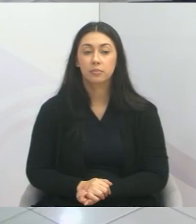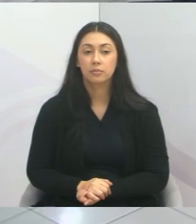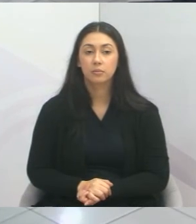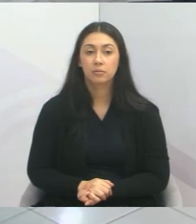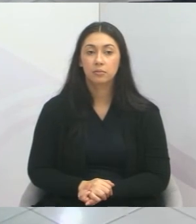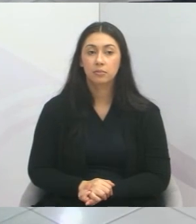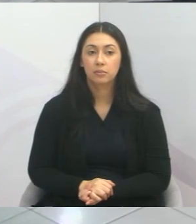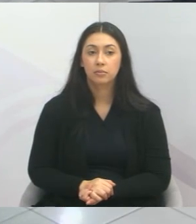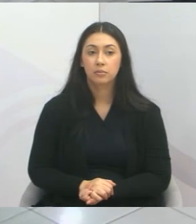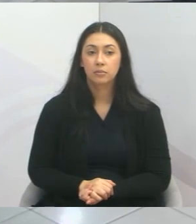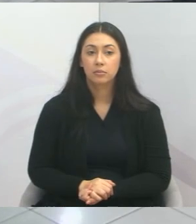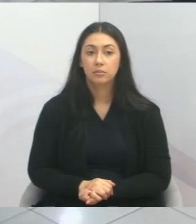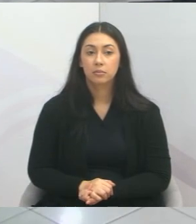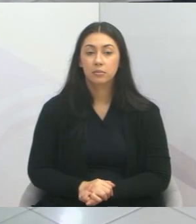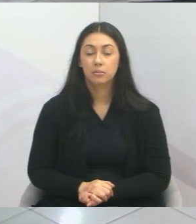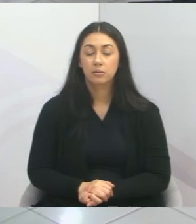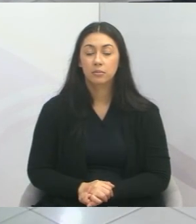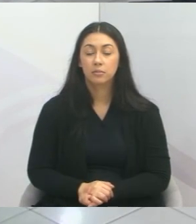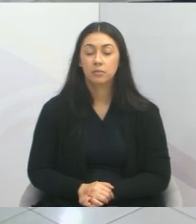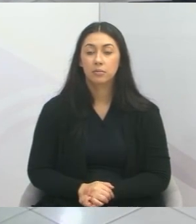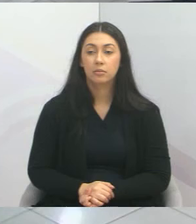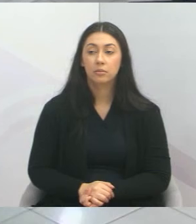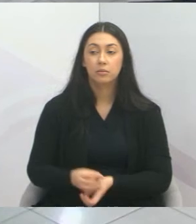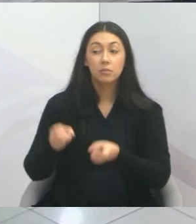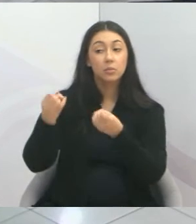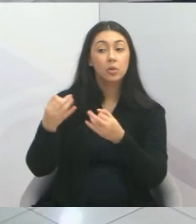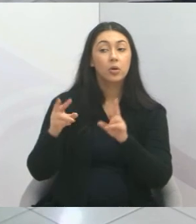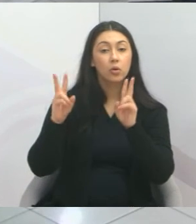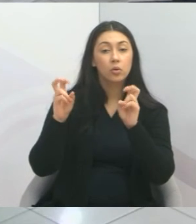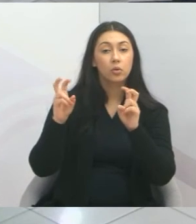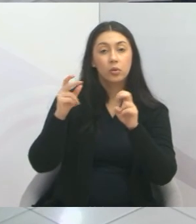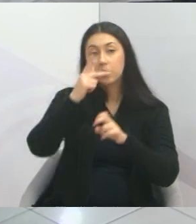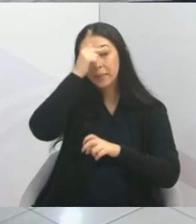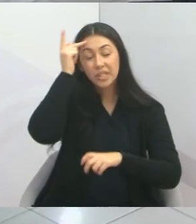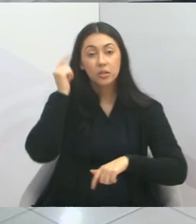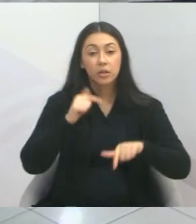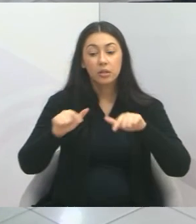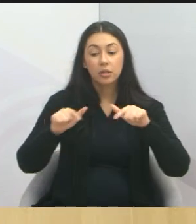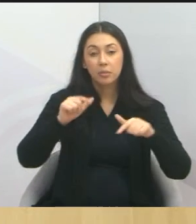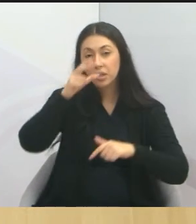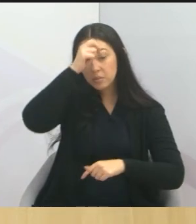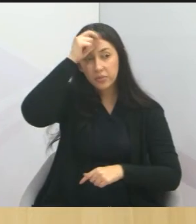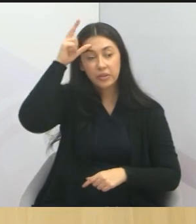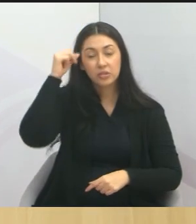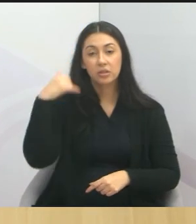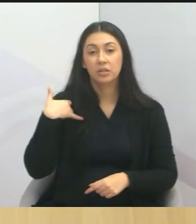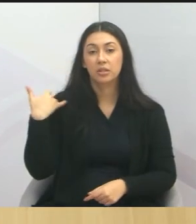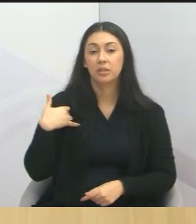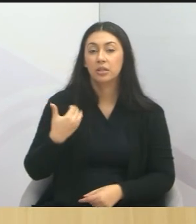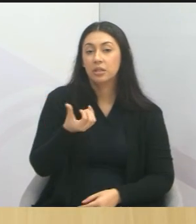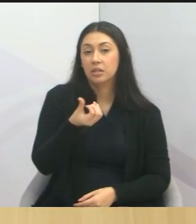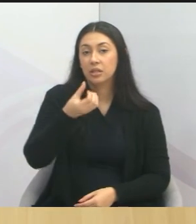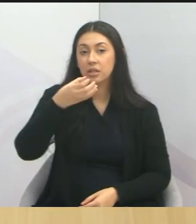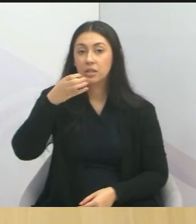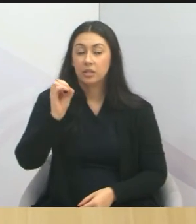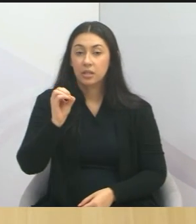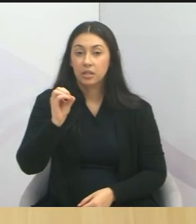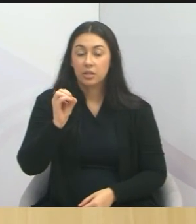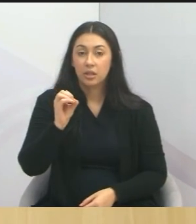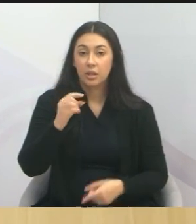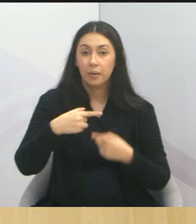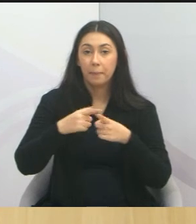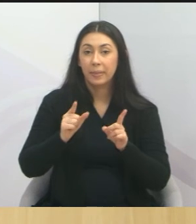informação o que que é informação a respeito dos funcionários públicos municipais com idade de 60 anos que